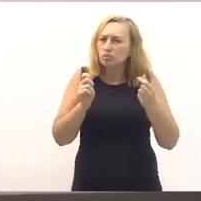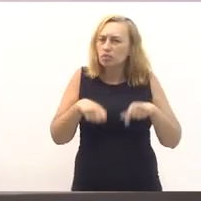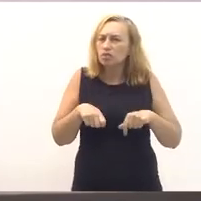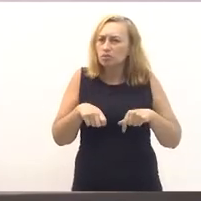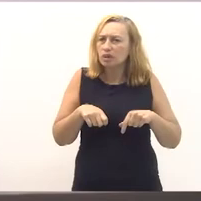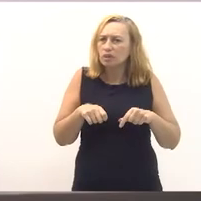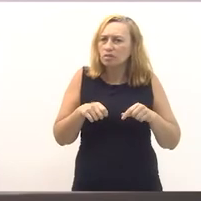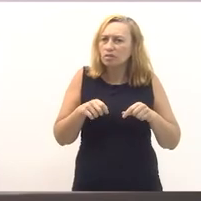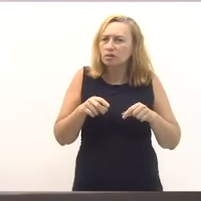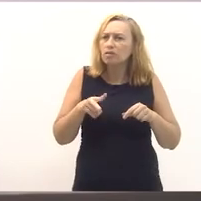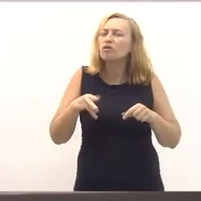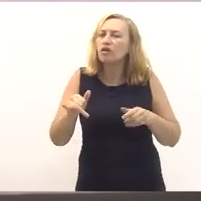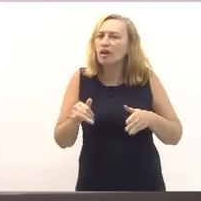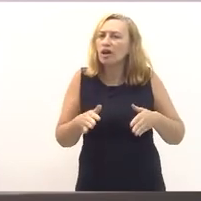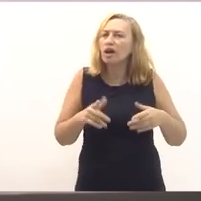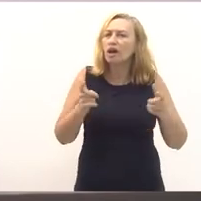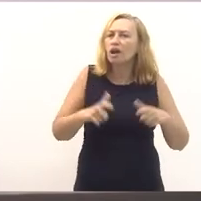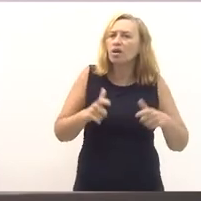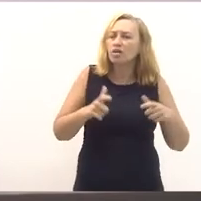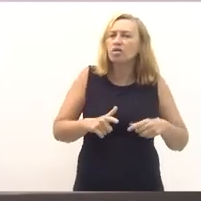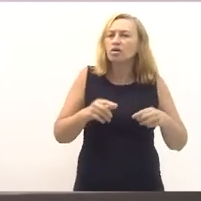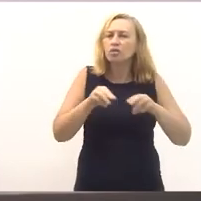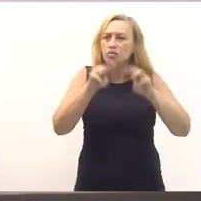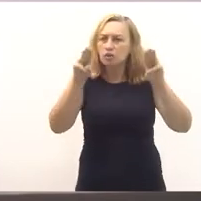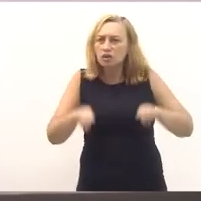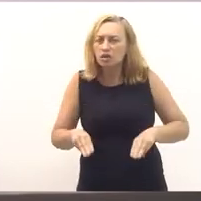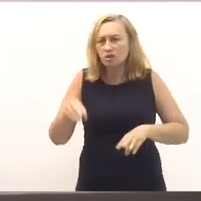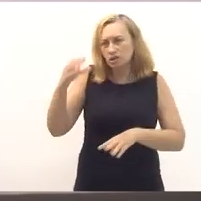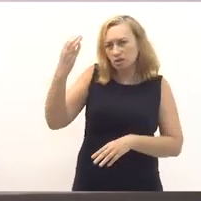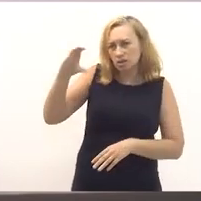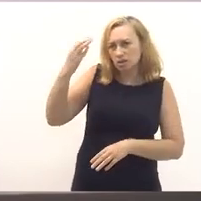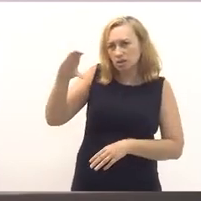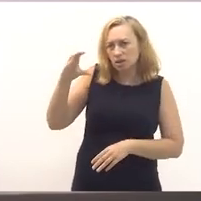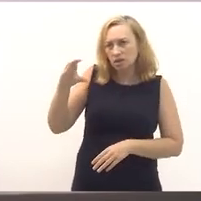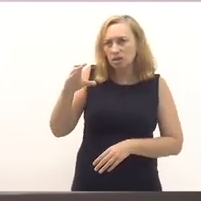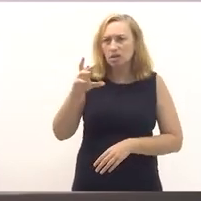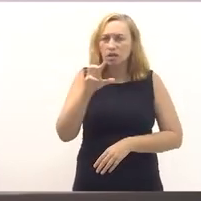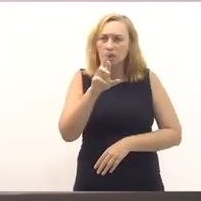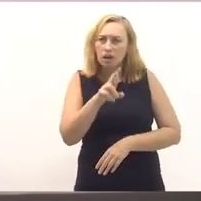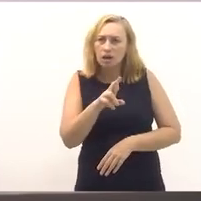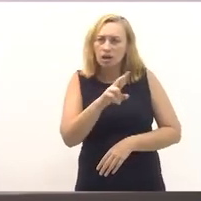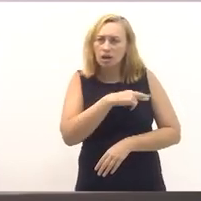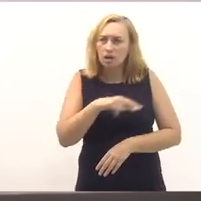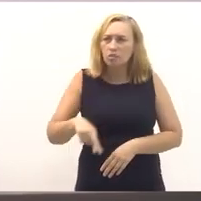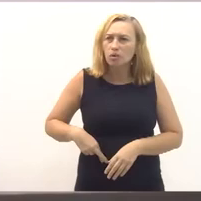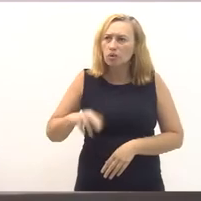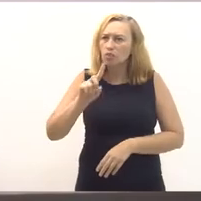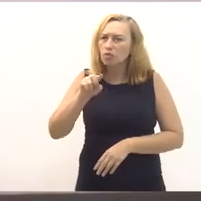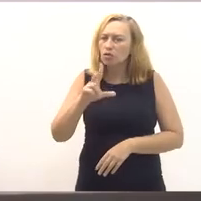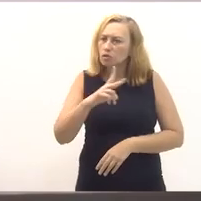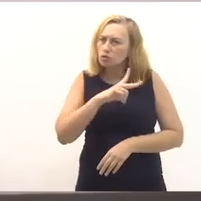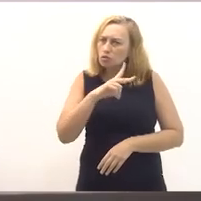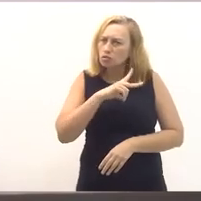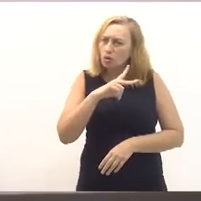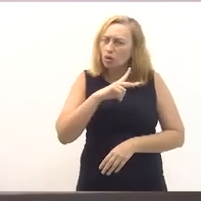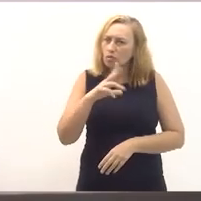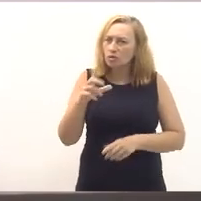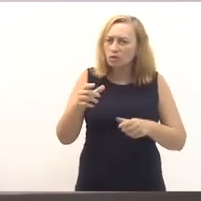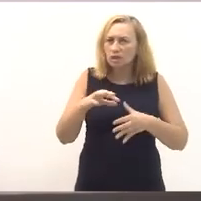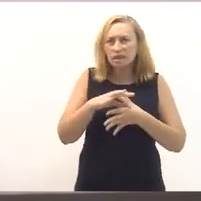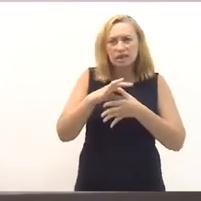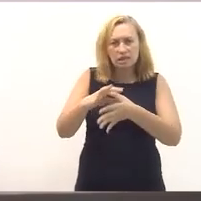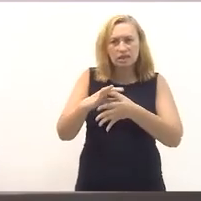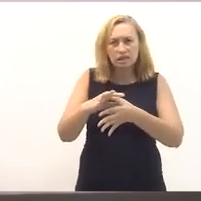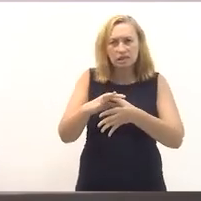essas Então tem um museu em Niterói tem Museu da República e etc e os próprios líderes